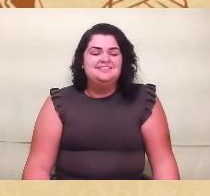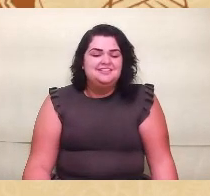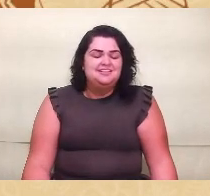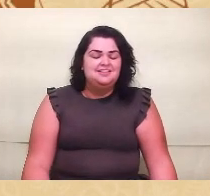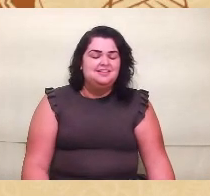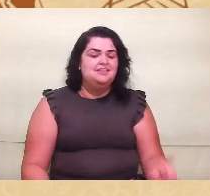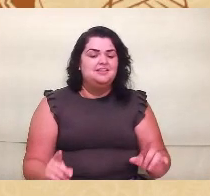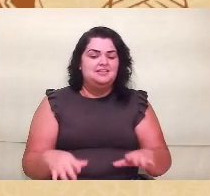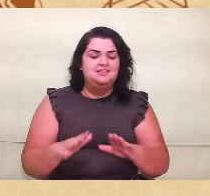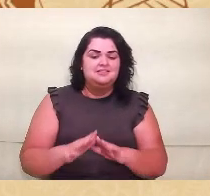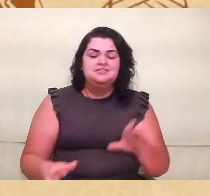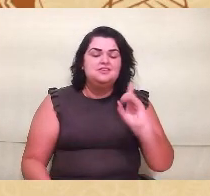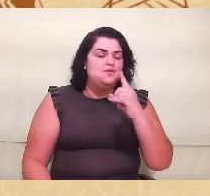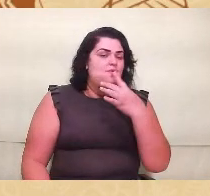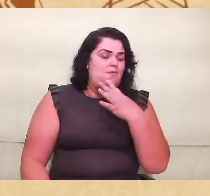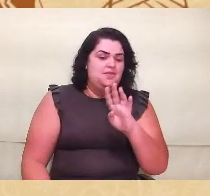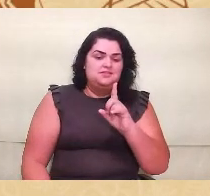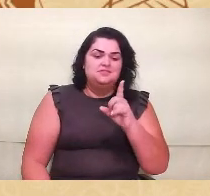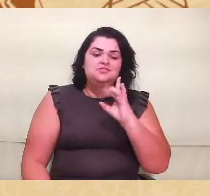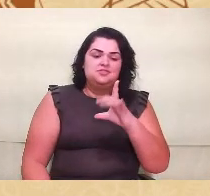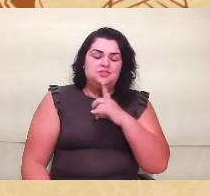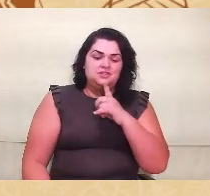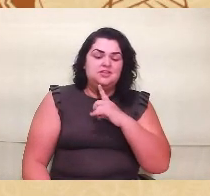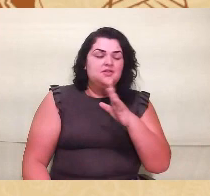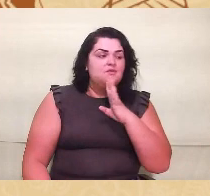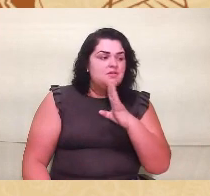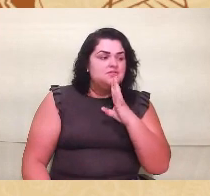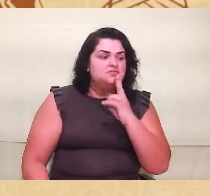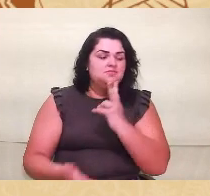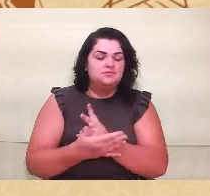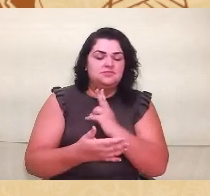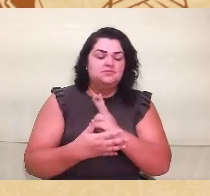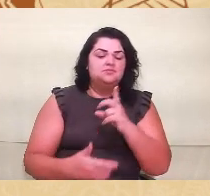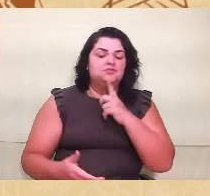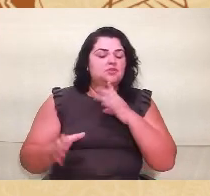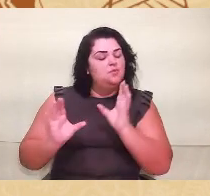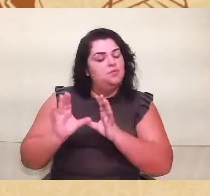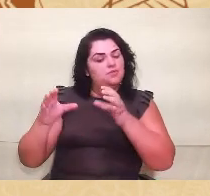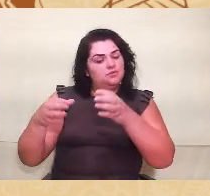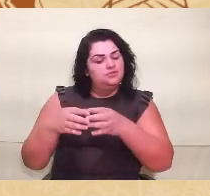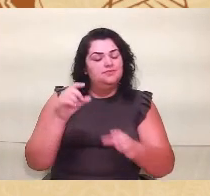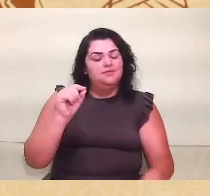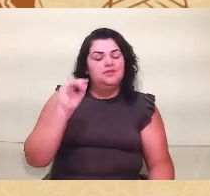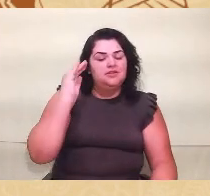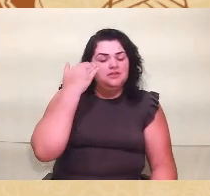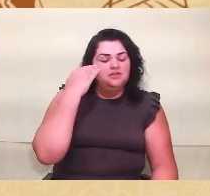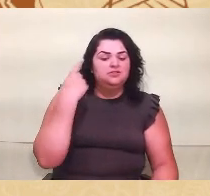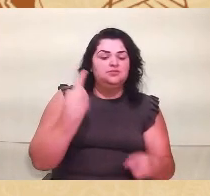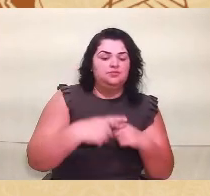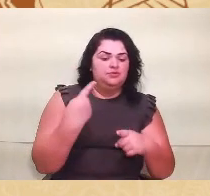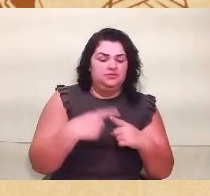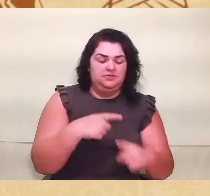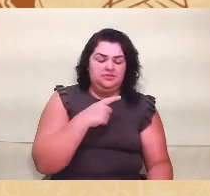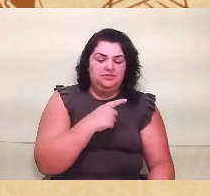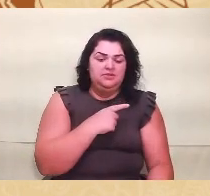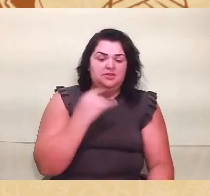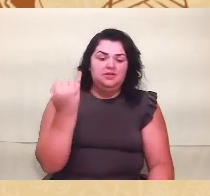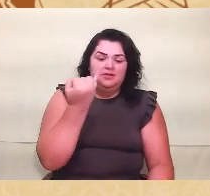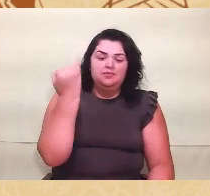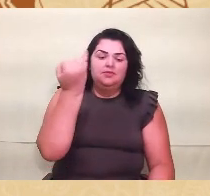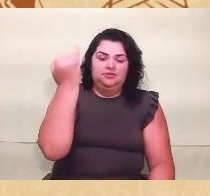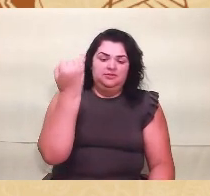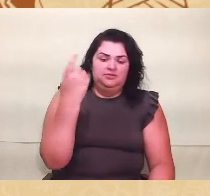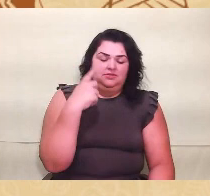se reconhece, mas a gente só pode se reconhecer num coletivo que entende o porquê da importância